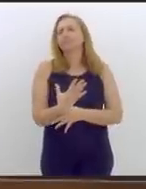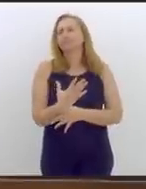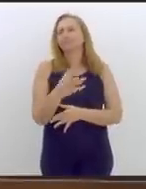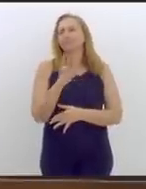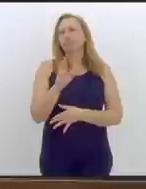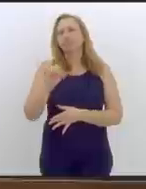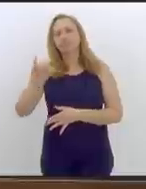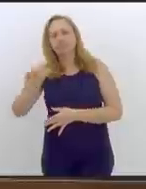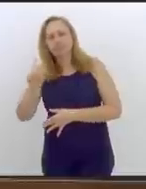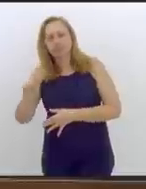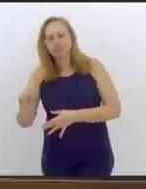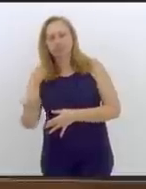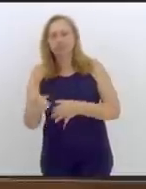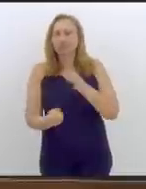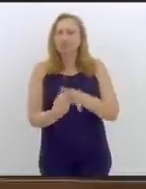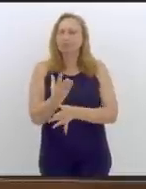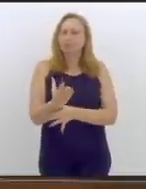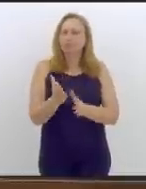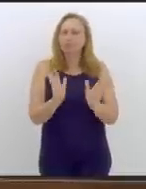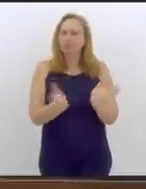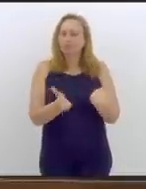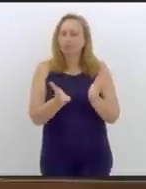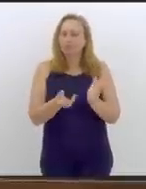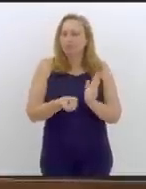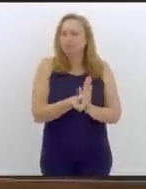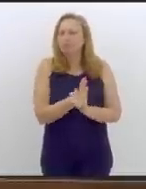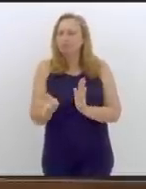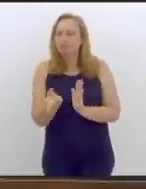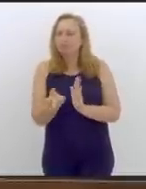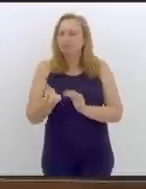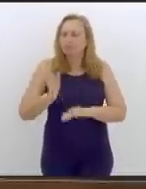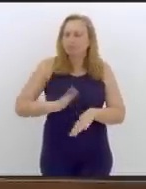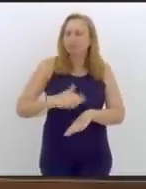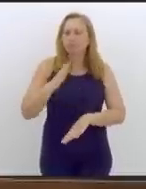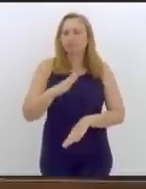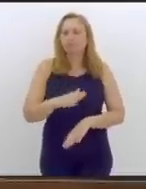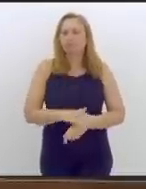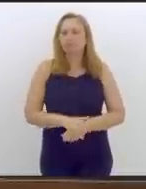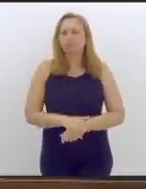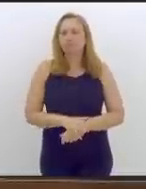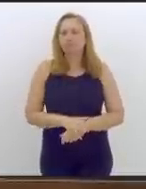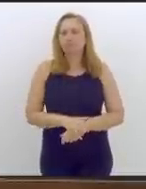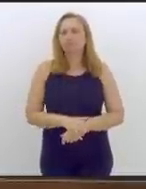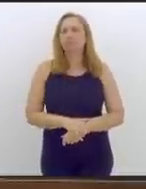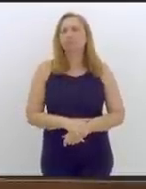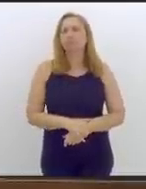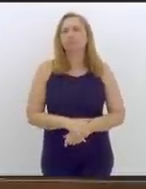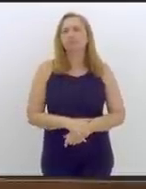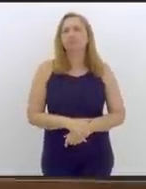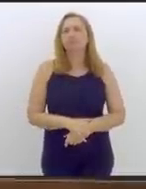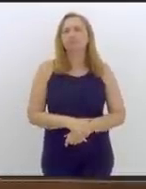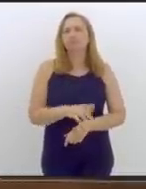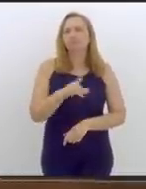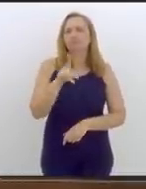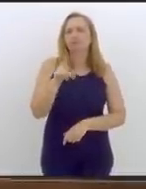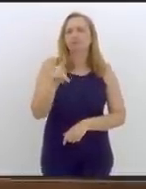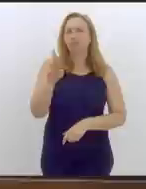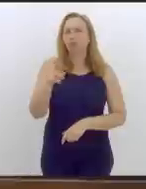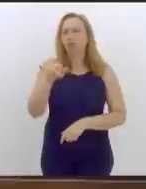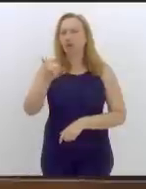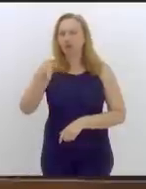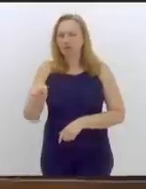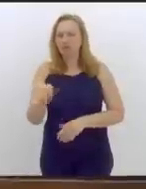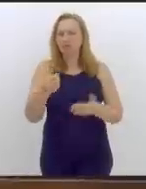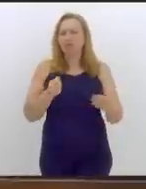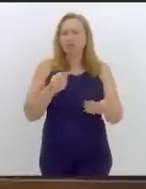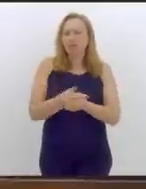Rais que foi criado que agora a quantidade aumentou bastante foi feito em cima do proes que é pago